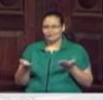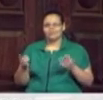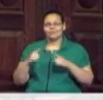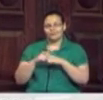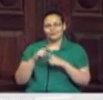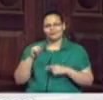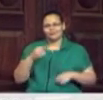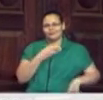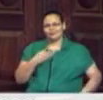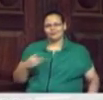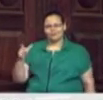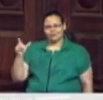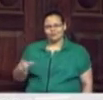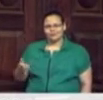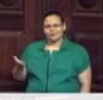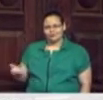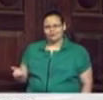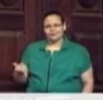quando o governo